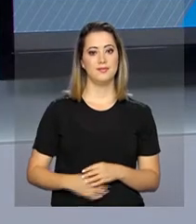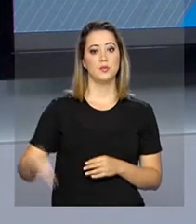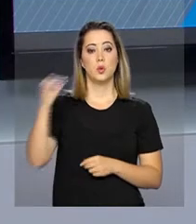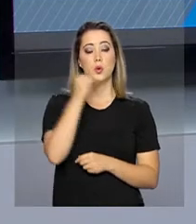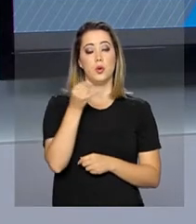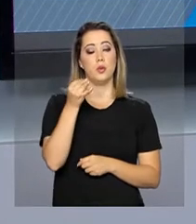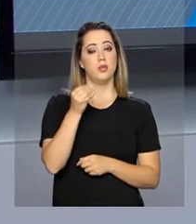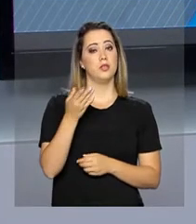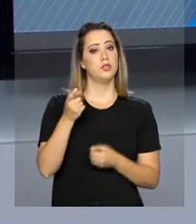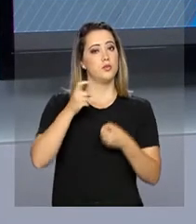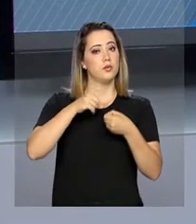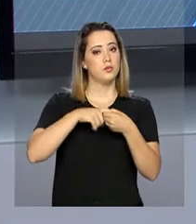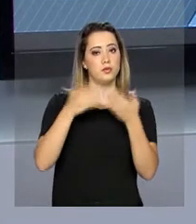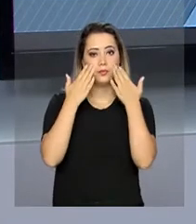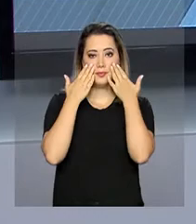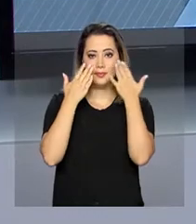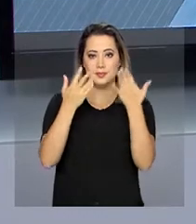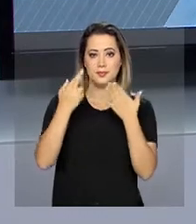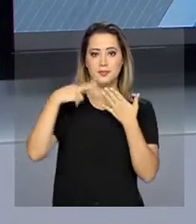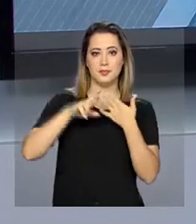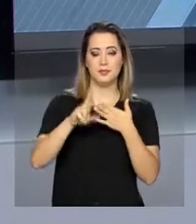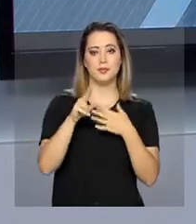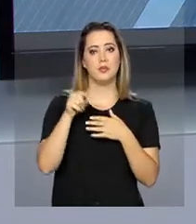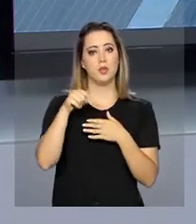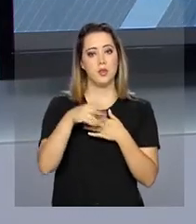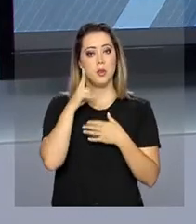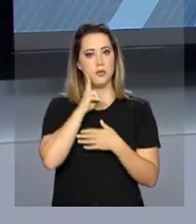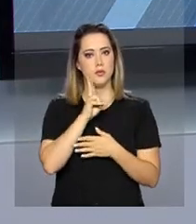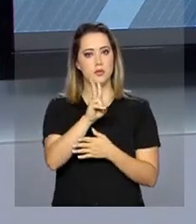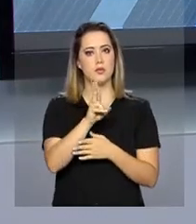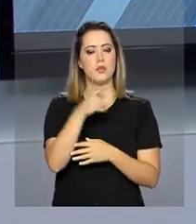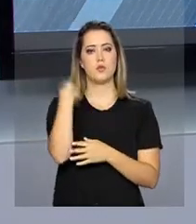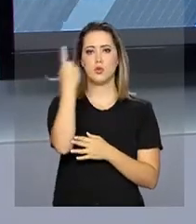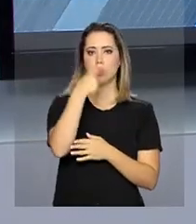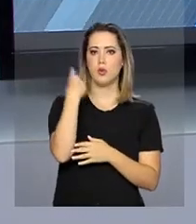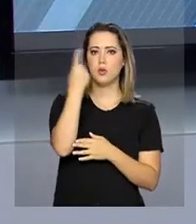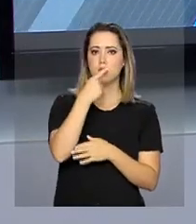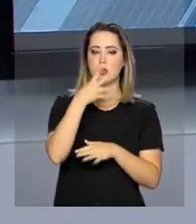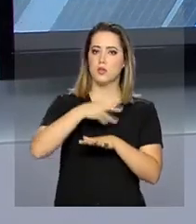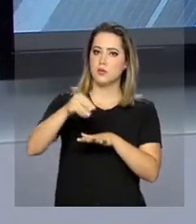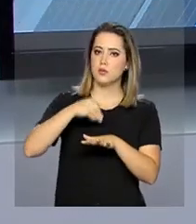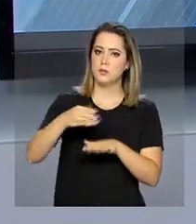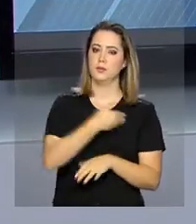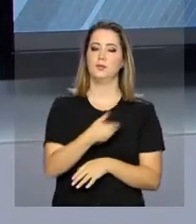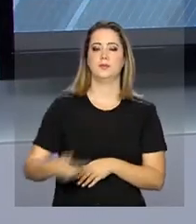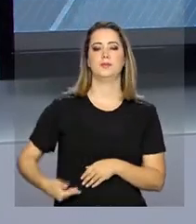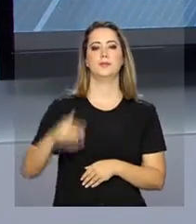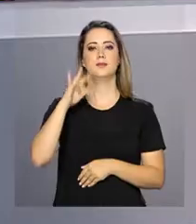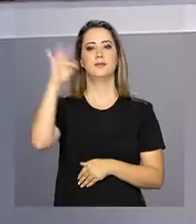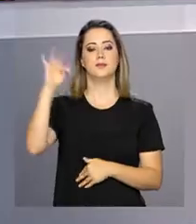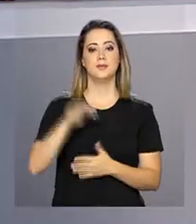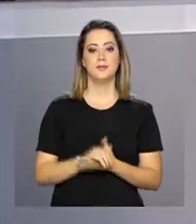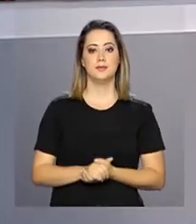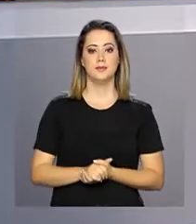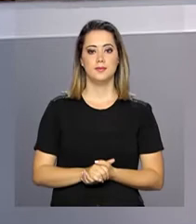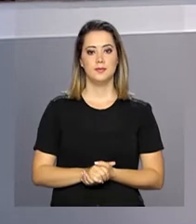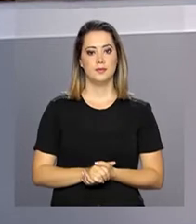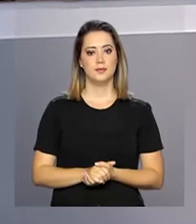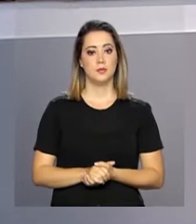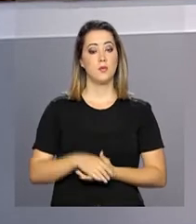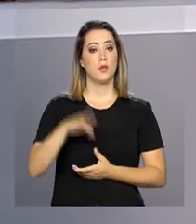Olá, estamos de volta com o repórter NBR. Aqui você acompanha de hora em hora as notícias do governo federal.